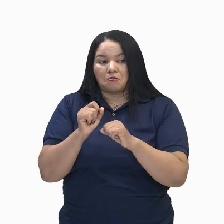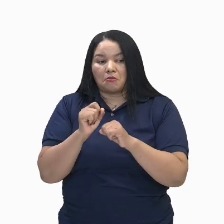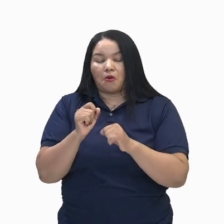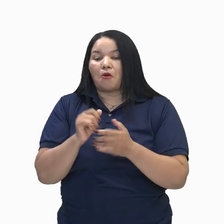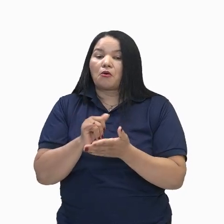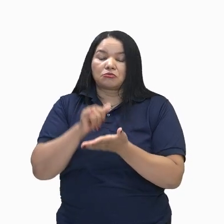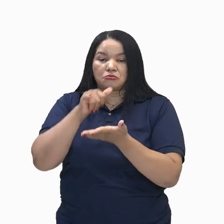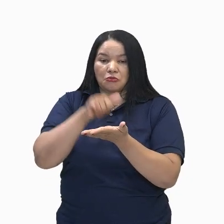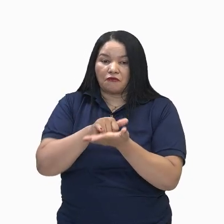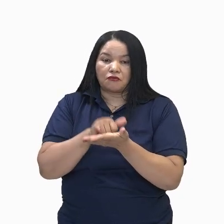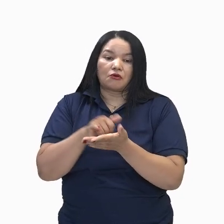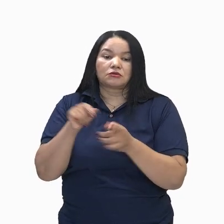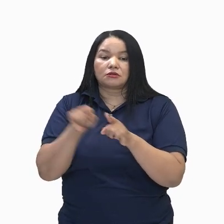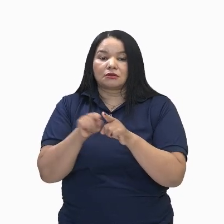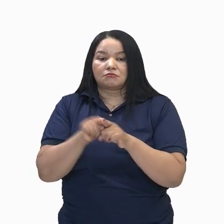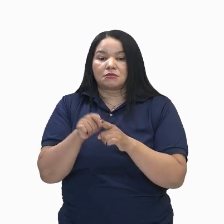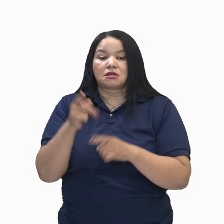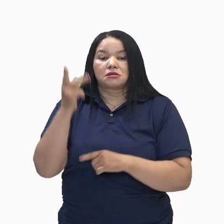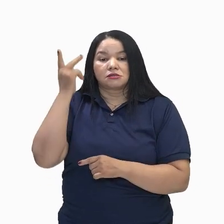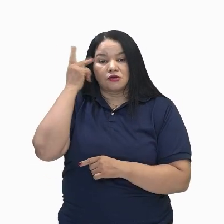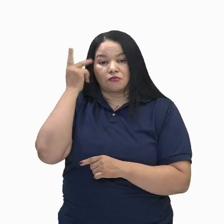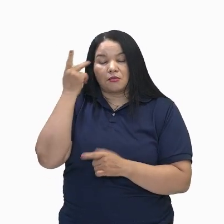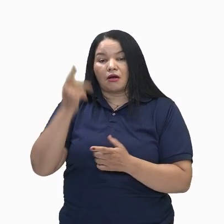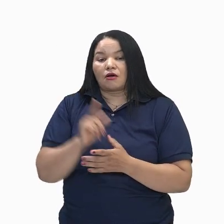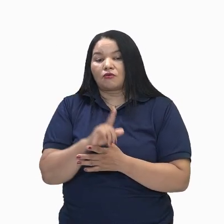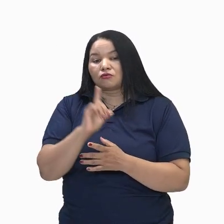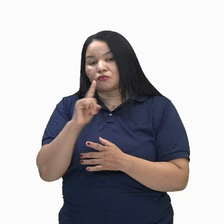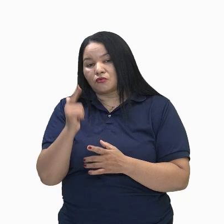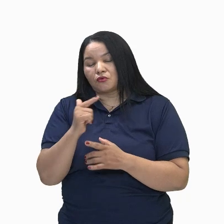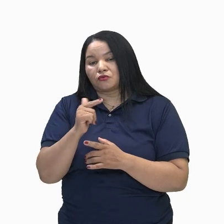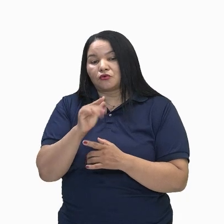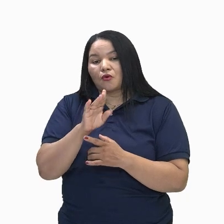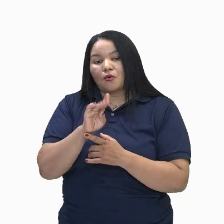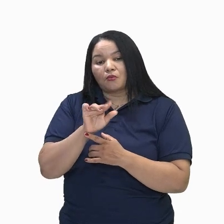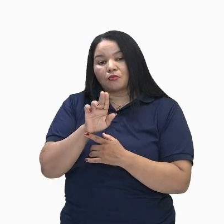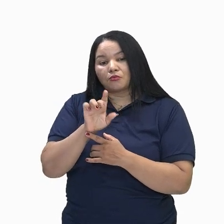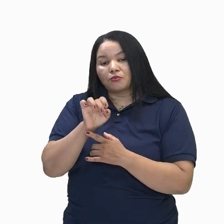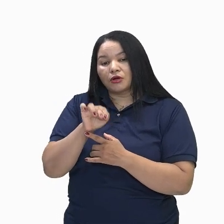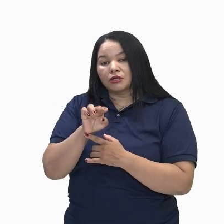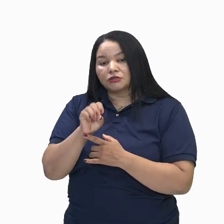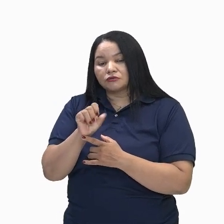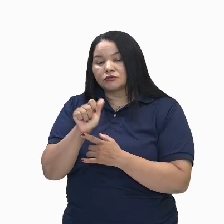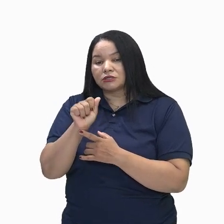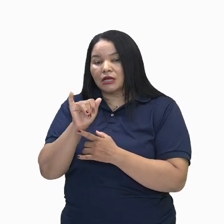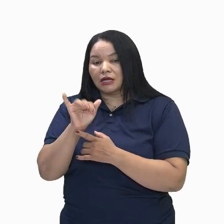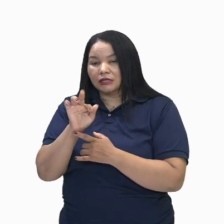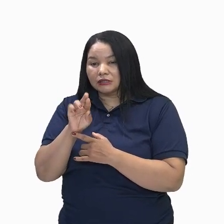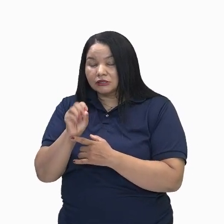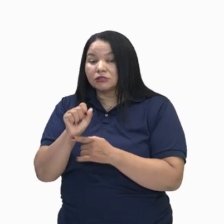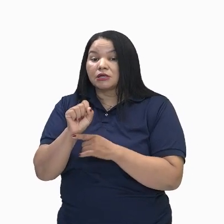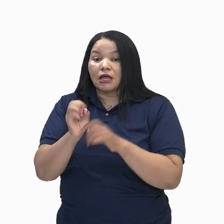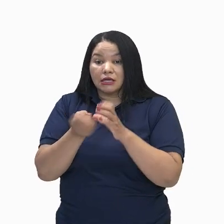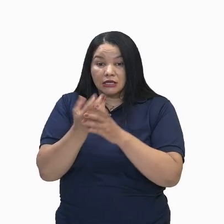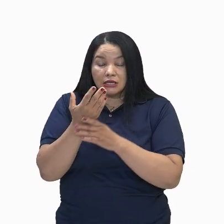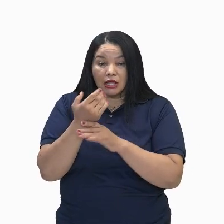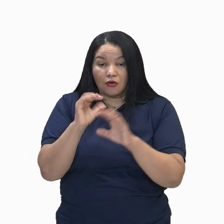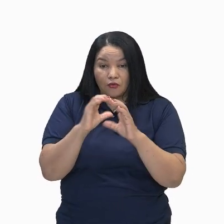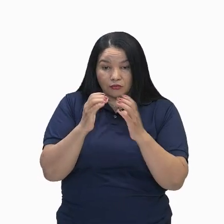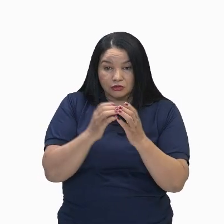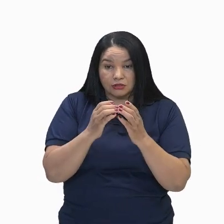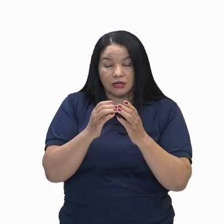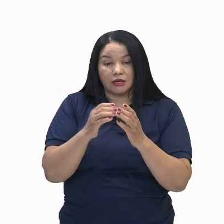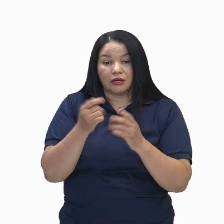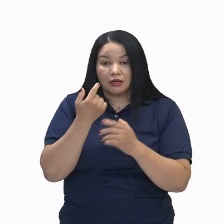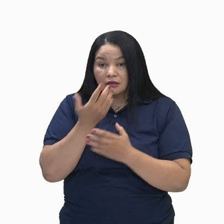mesmo São Paulo, Buenos Aires, eles acabaram aí formando, né, formaram comunidades e até